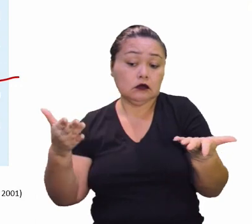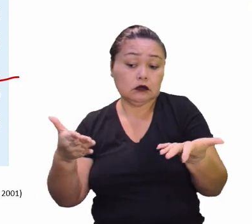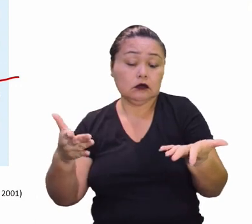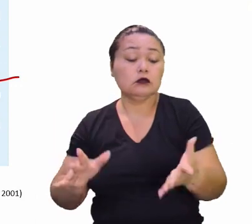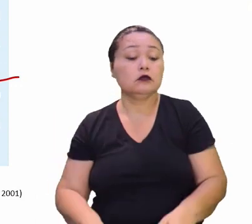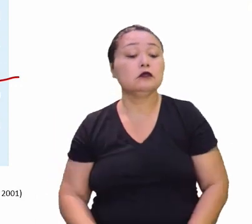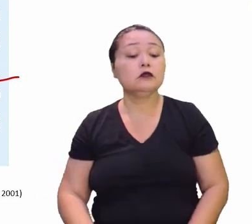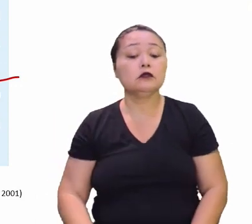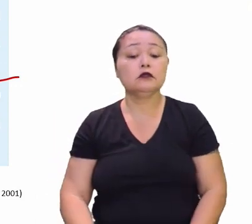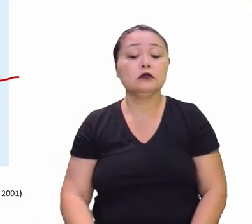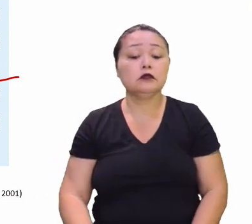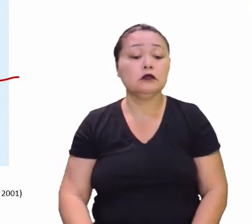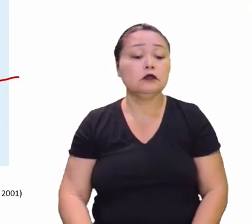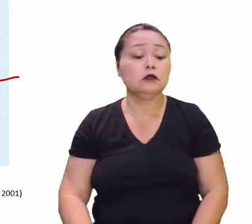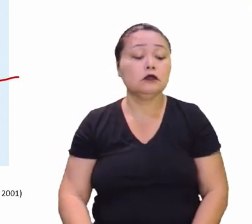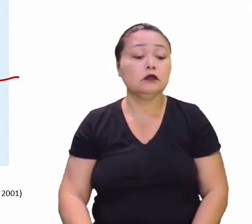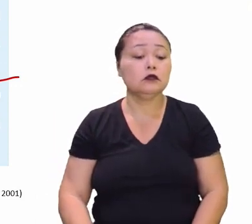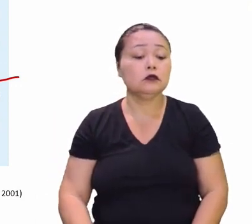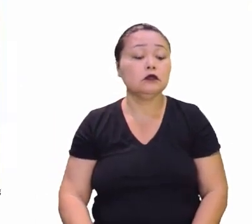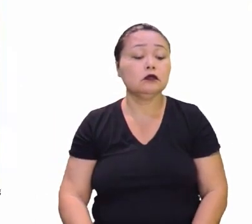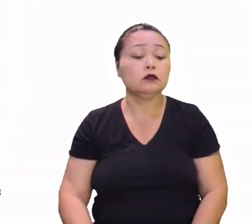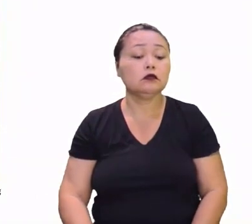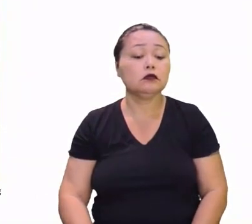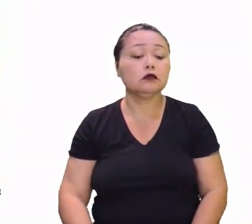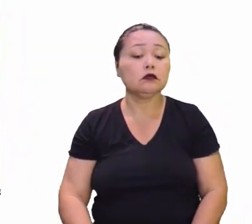tem. É isso? Muito bem.